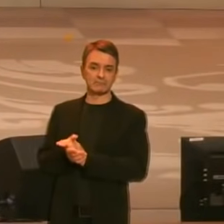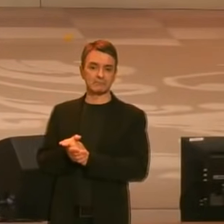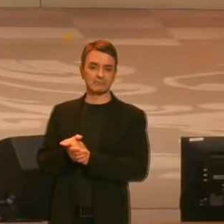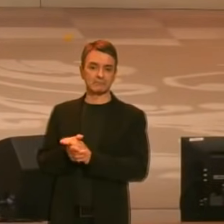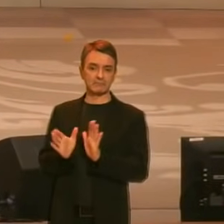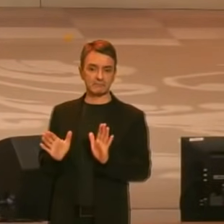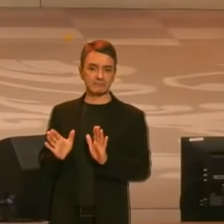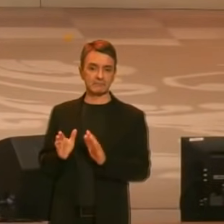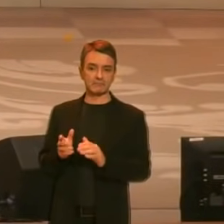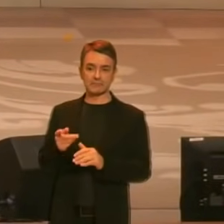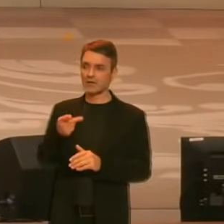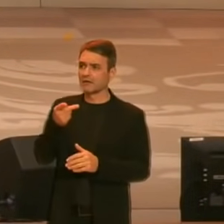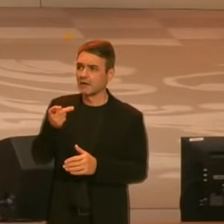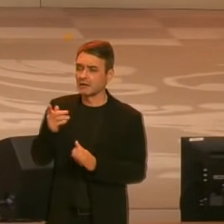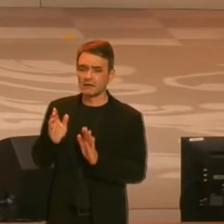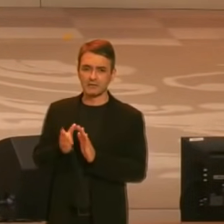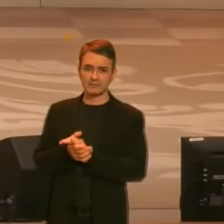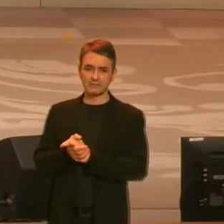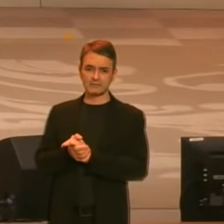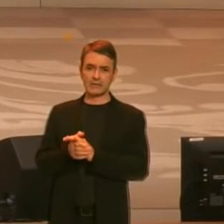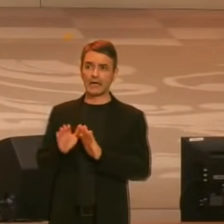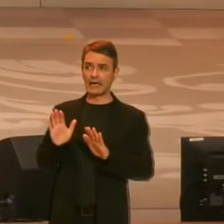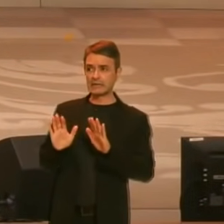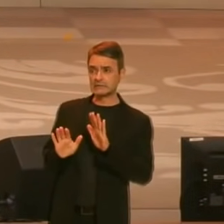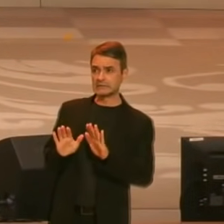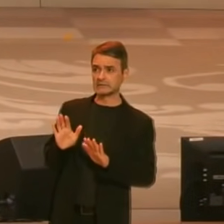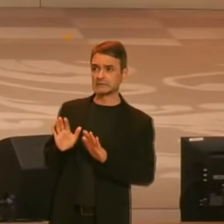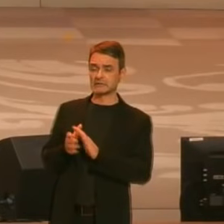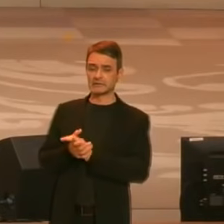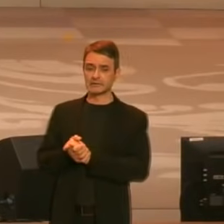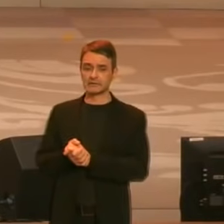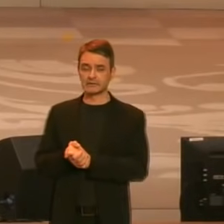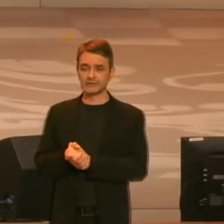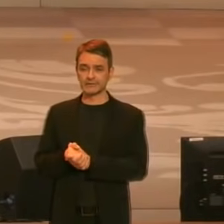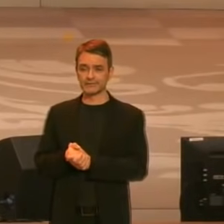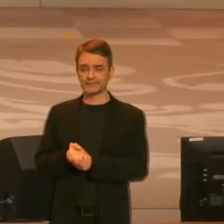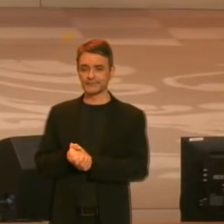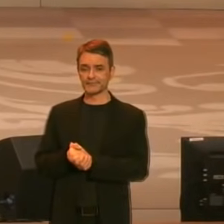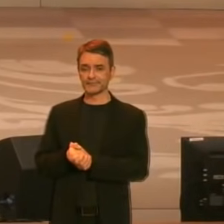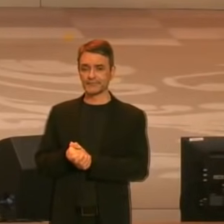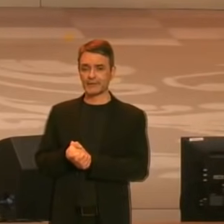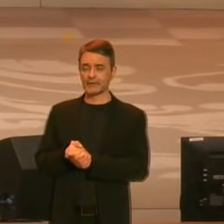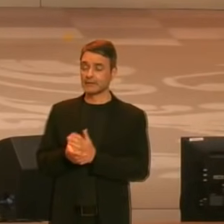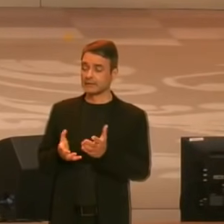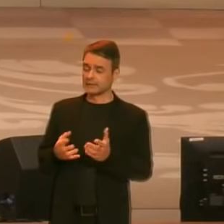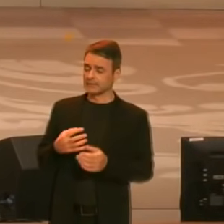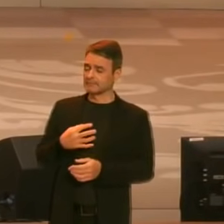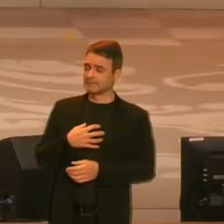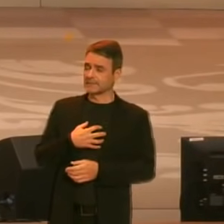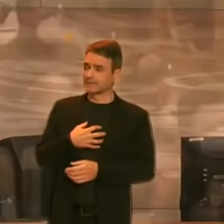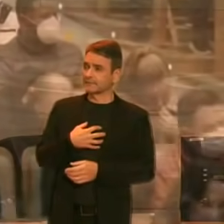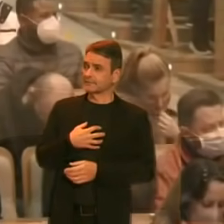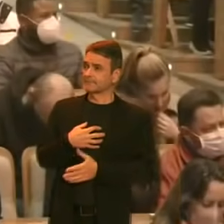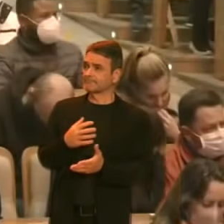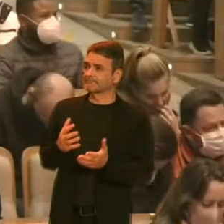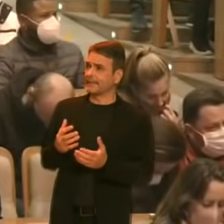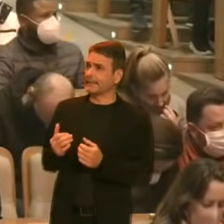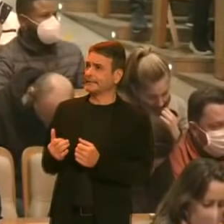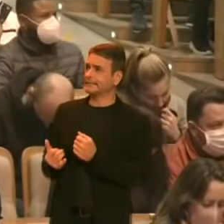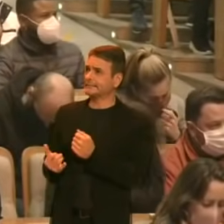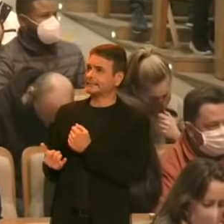Diga para Ele: às vezes eu me sinto enganado